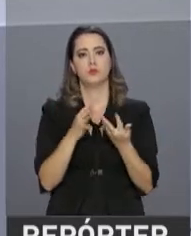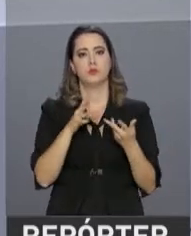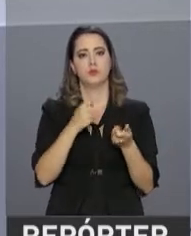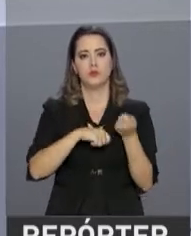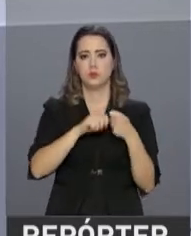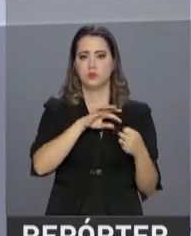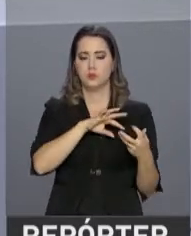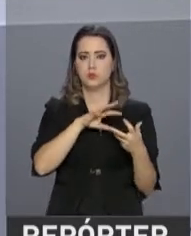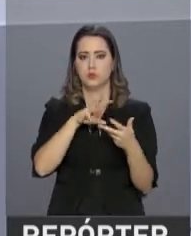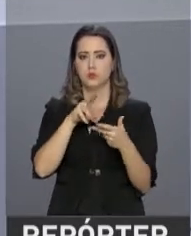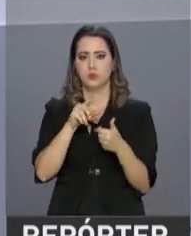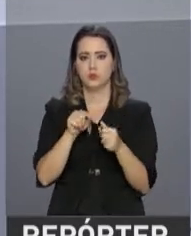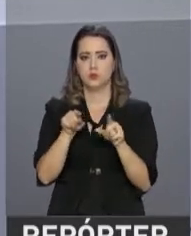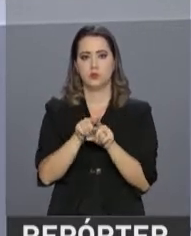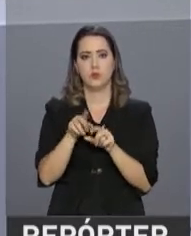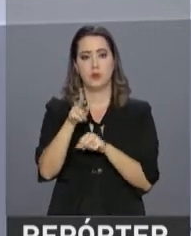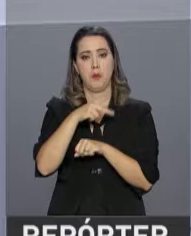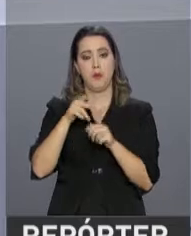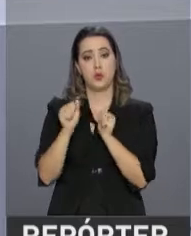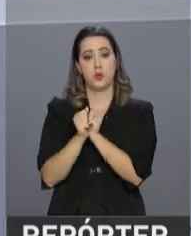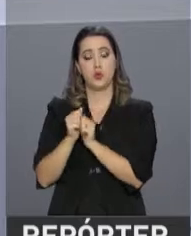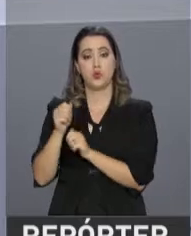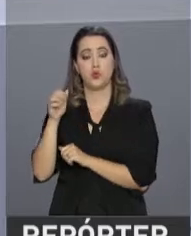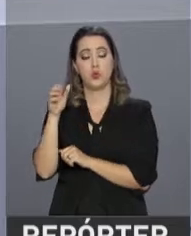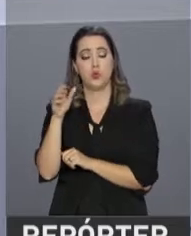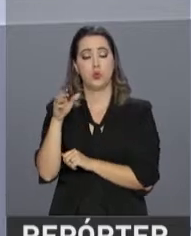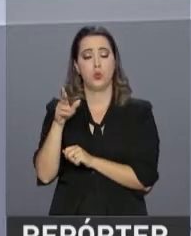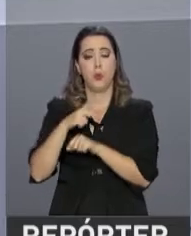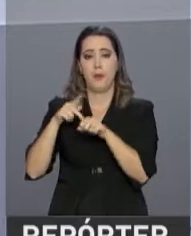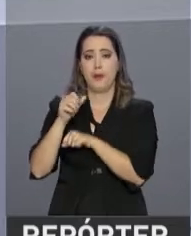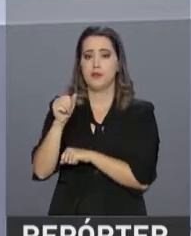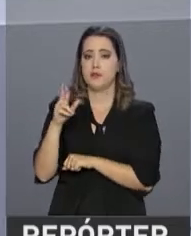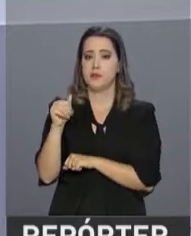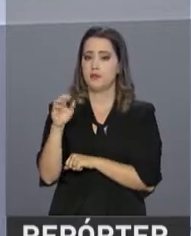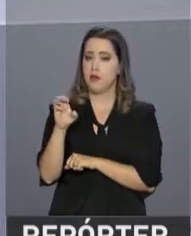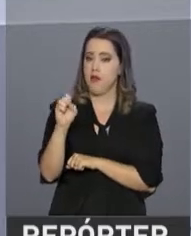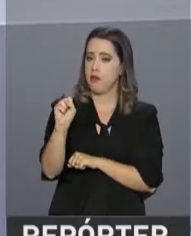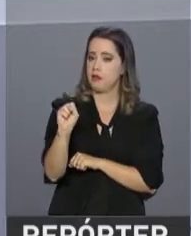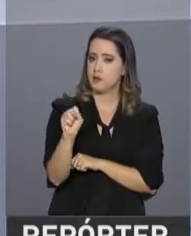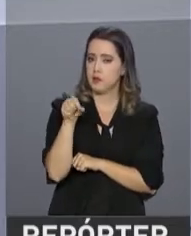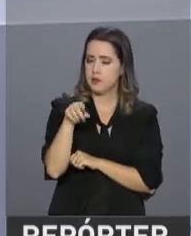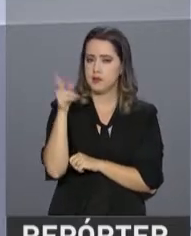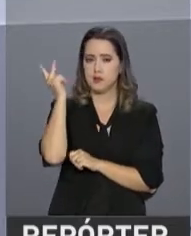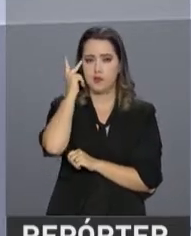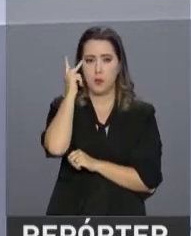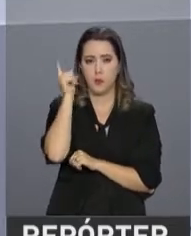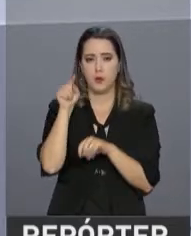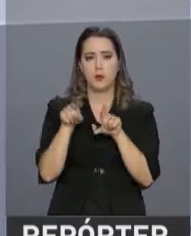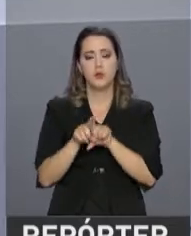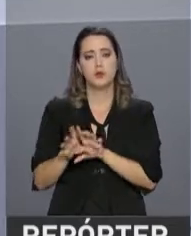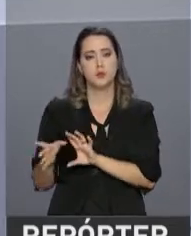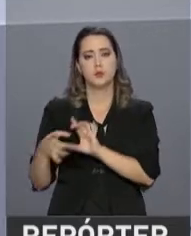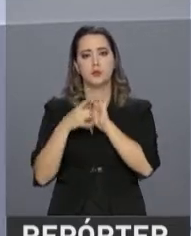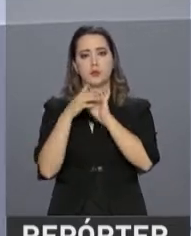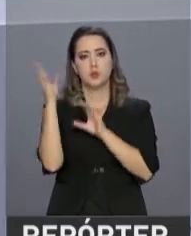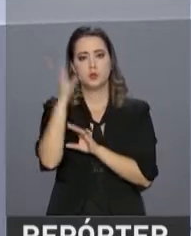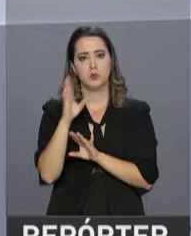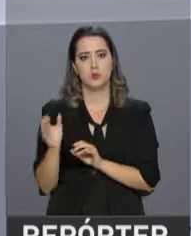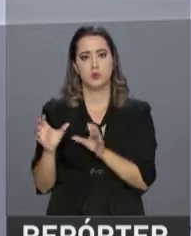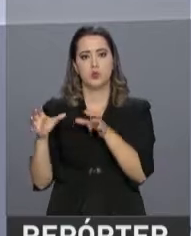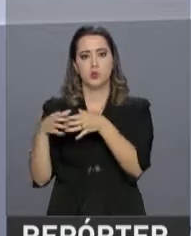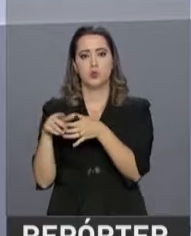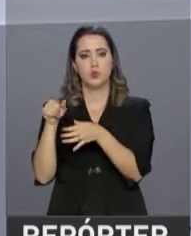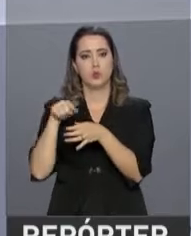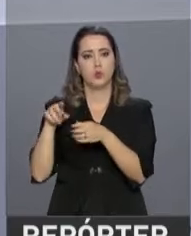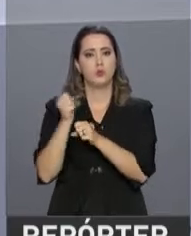Fórum Econômico Brasil-Países Árabes em São Paulo. O objetivo era potencializar as relações comerciais do Brasil com a